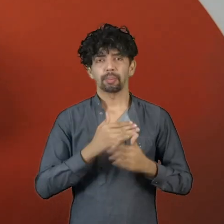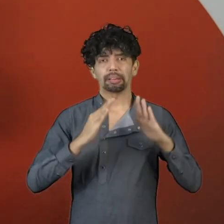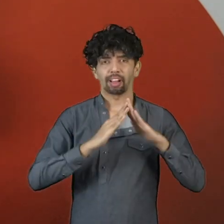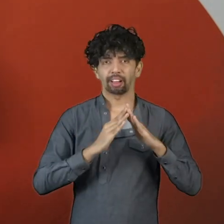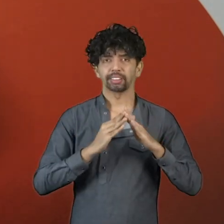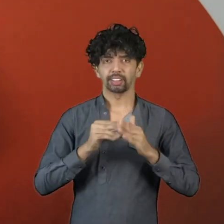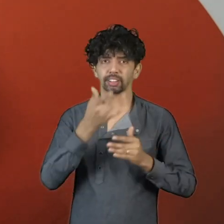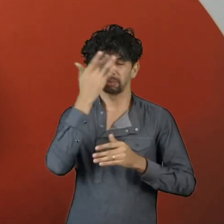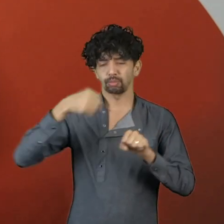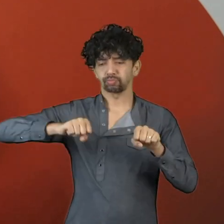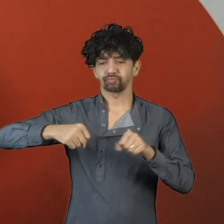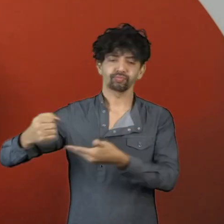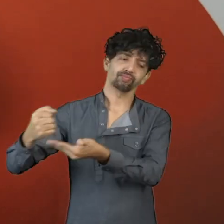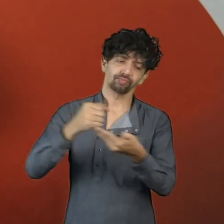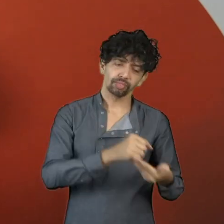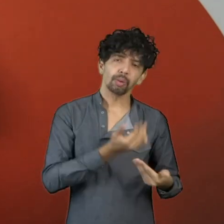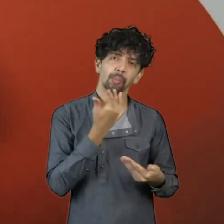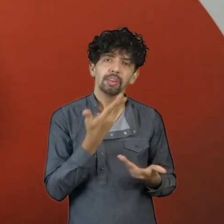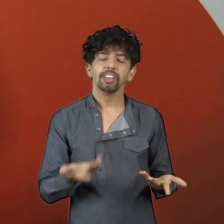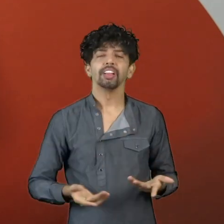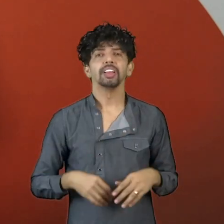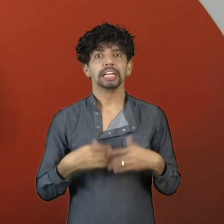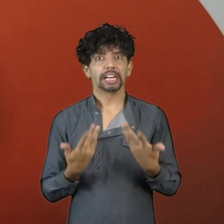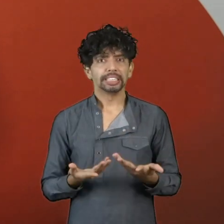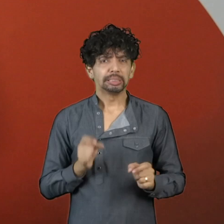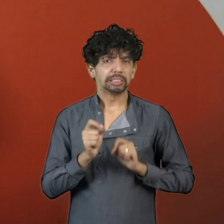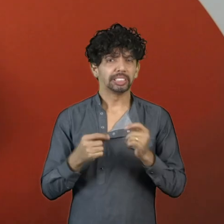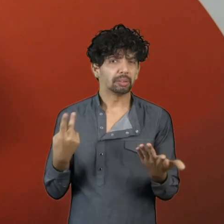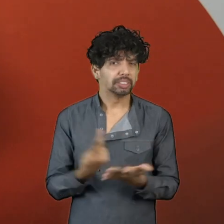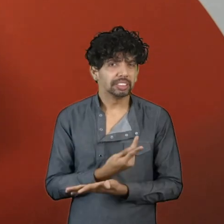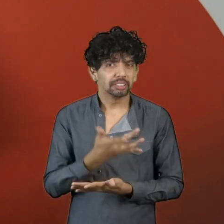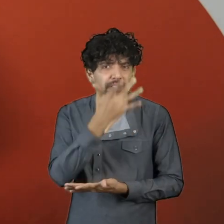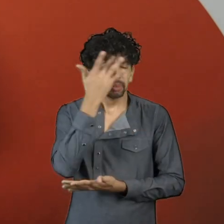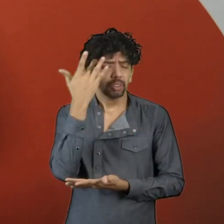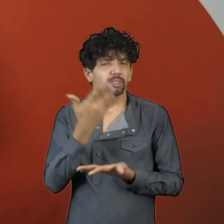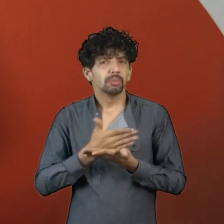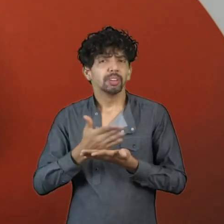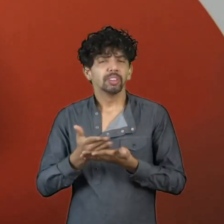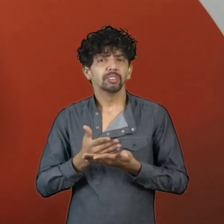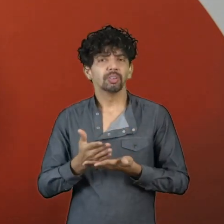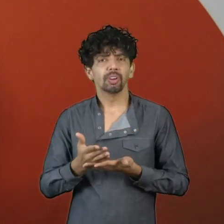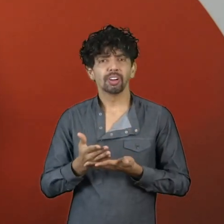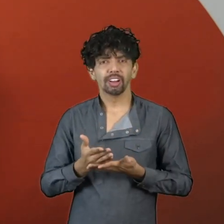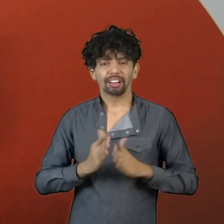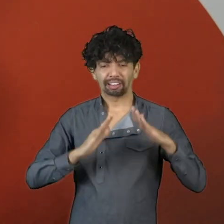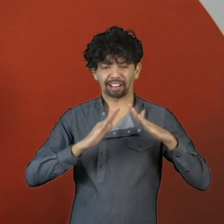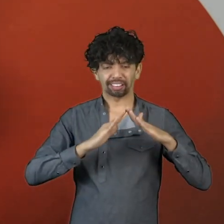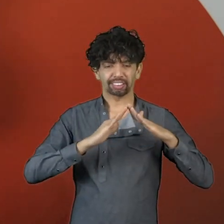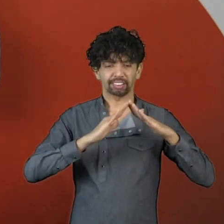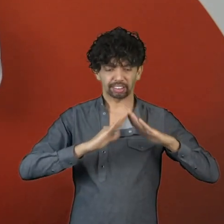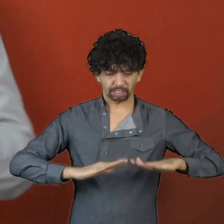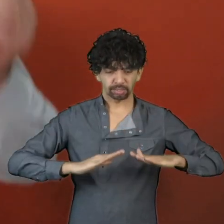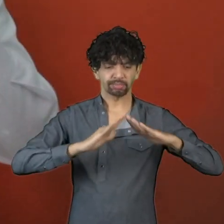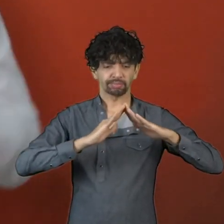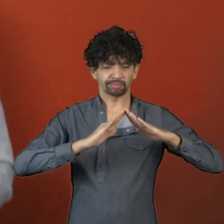tal. E engraçado, a população brasileira ficou mais poupadora. Gastamos mais em